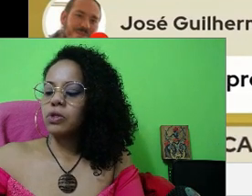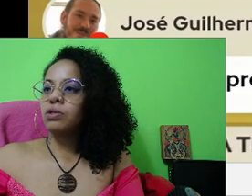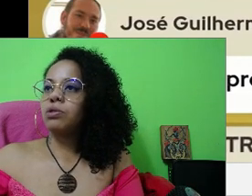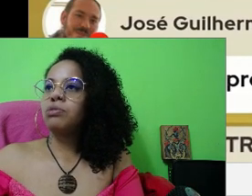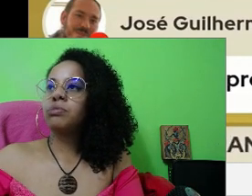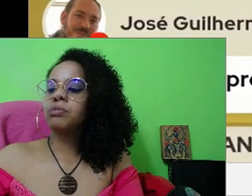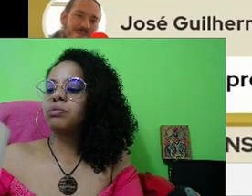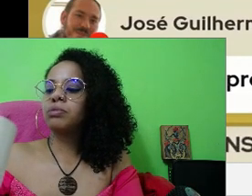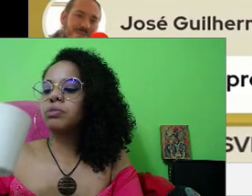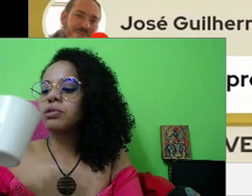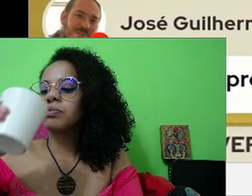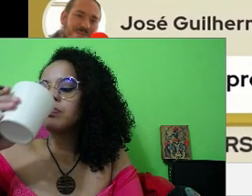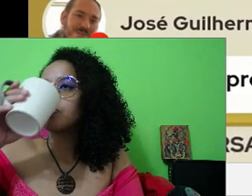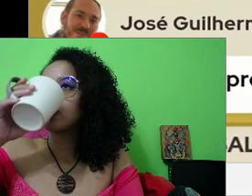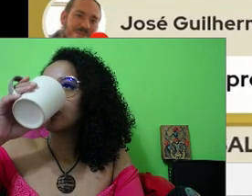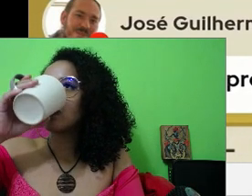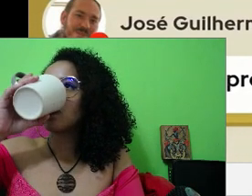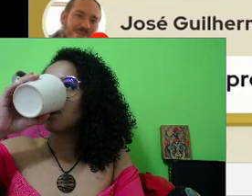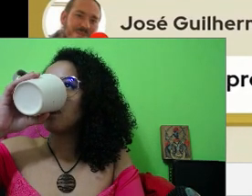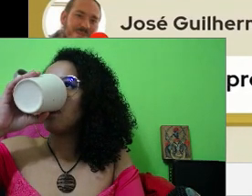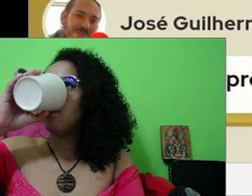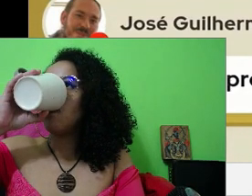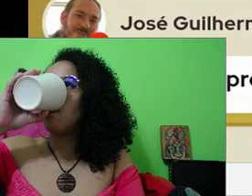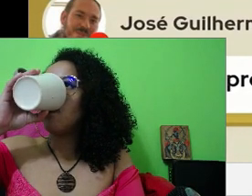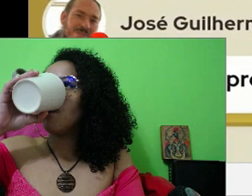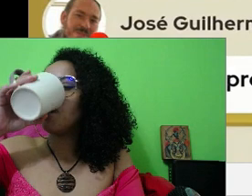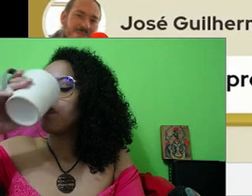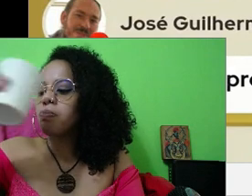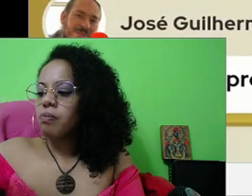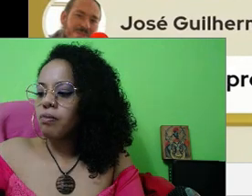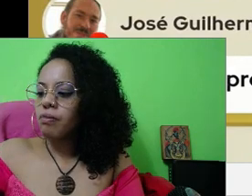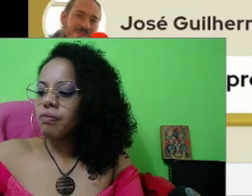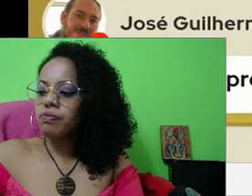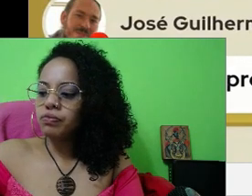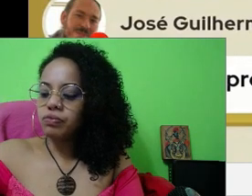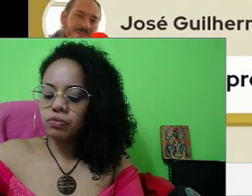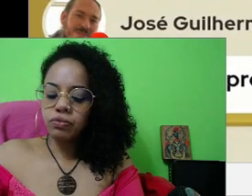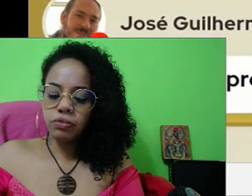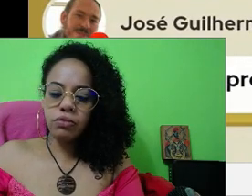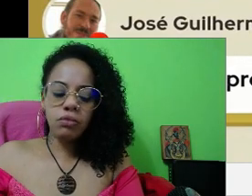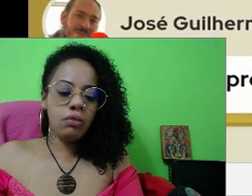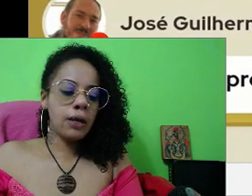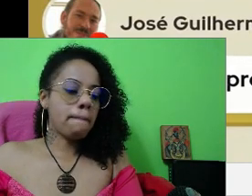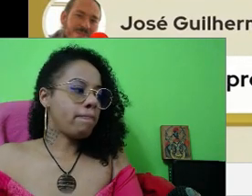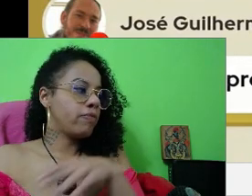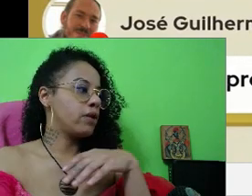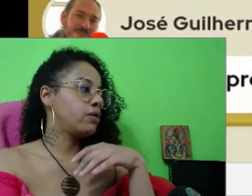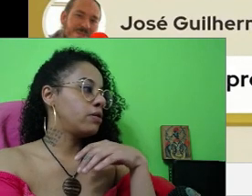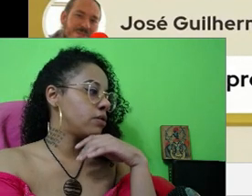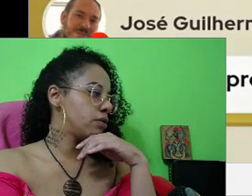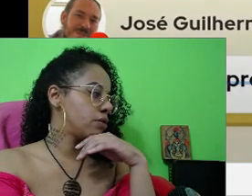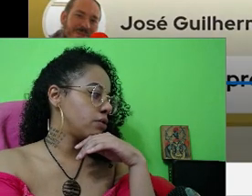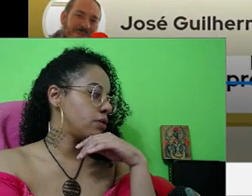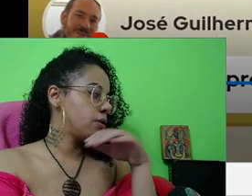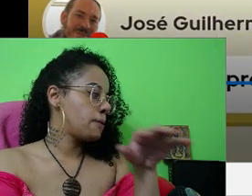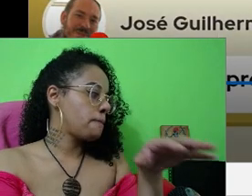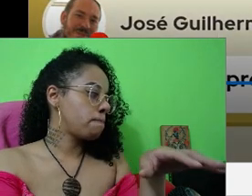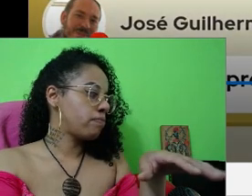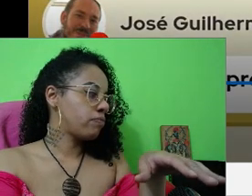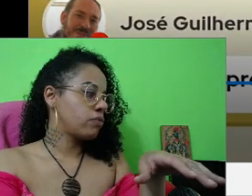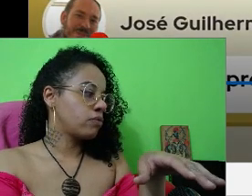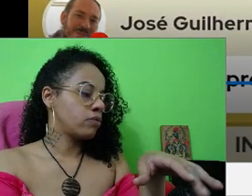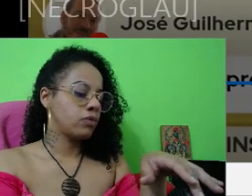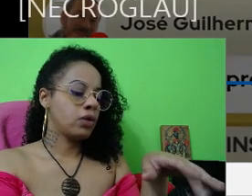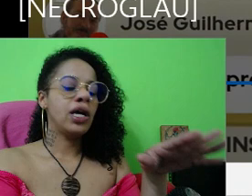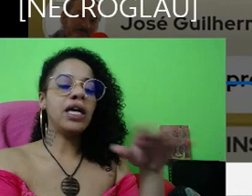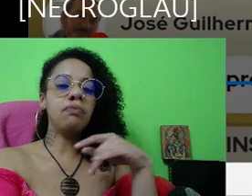vai participar mesmo para aumentar o número de vírus melhor também quando eu fiz com relação